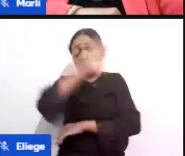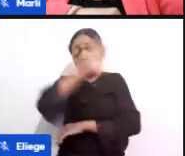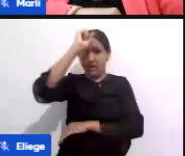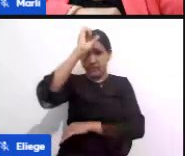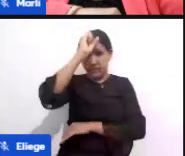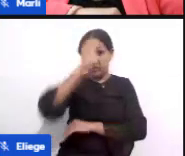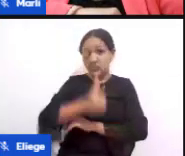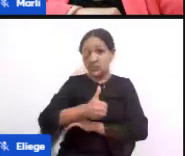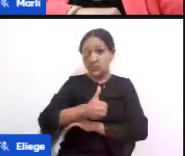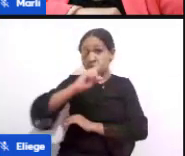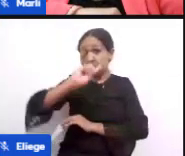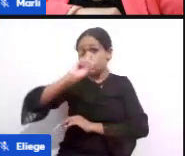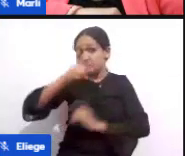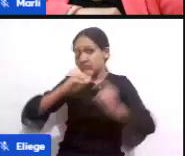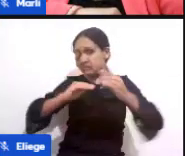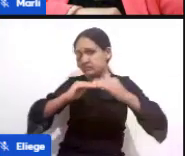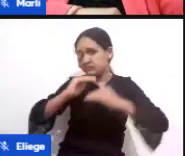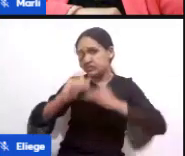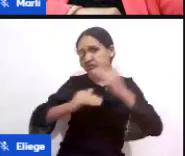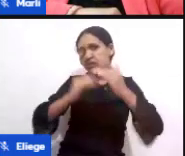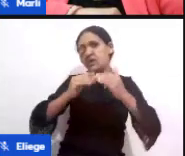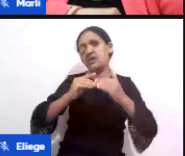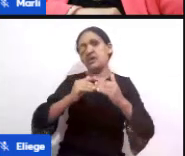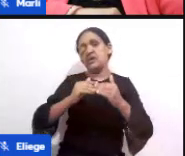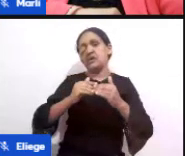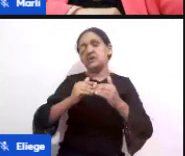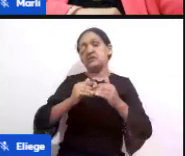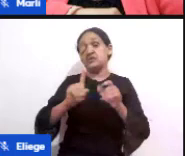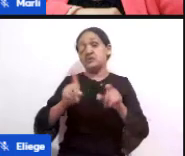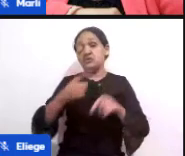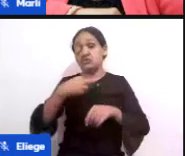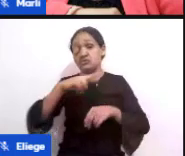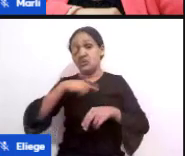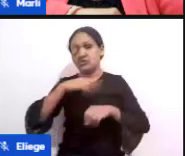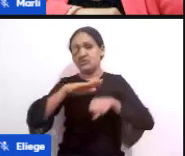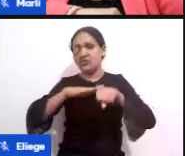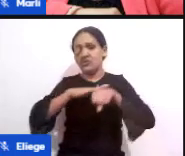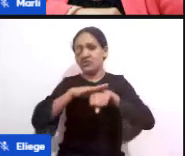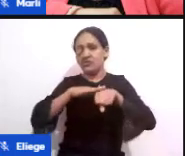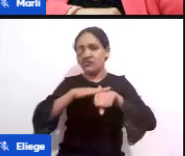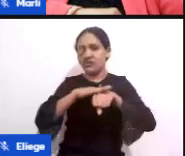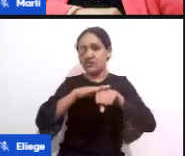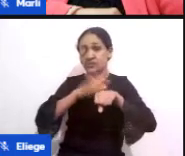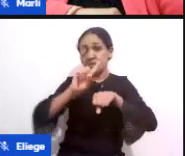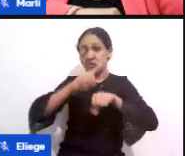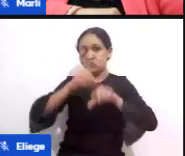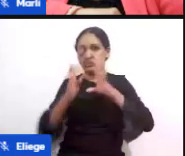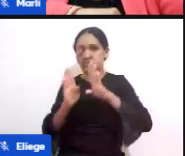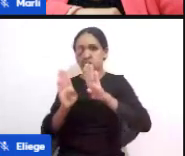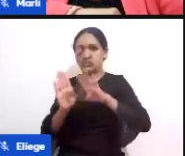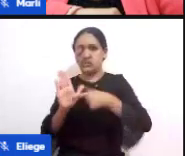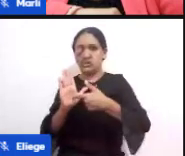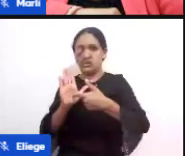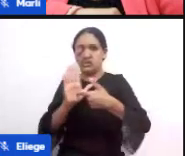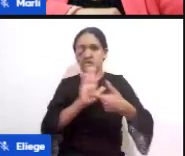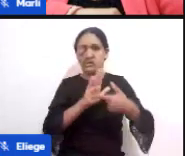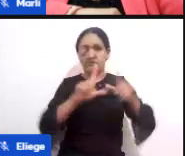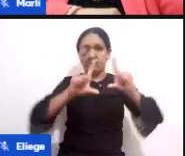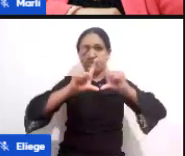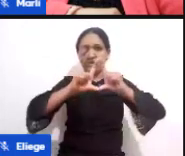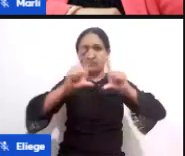desenvolver. E isso nós vamos conversar um pouquinho mais no slide seguinte, que eu vou mostrar um organograma para